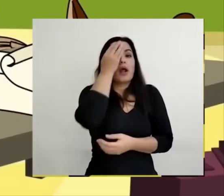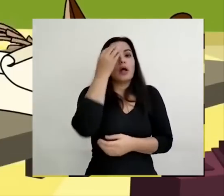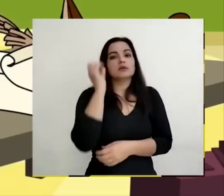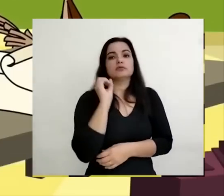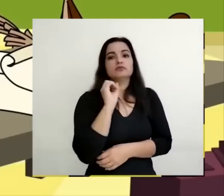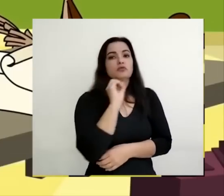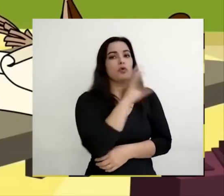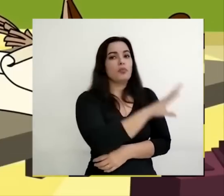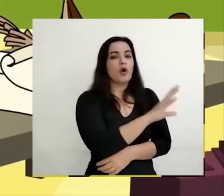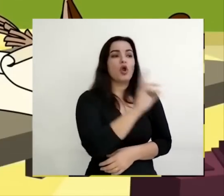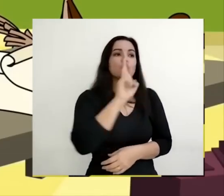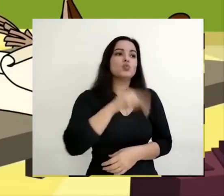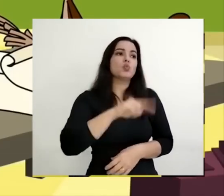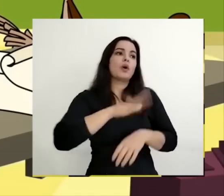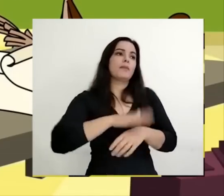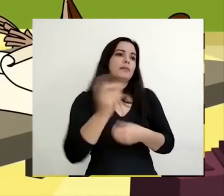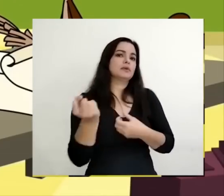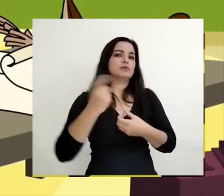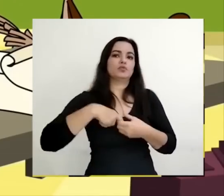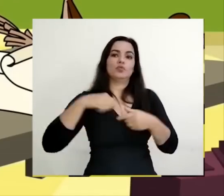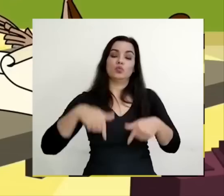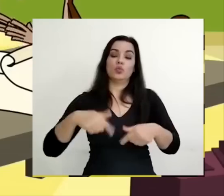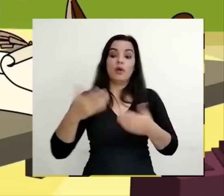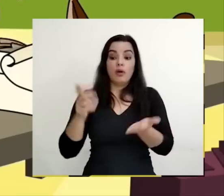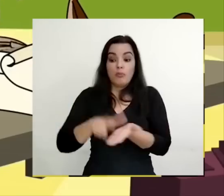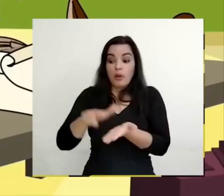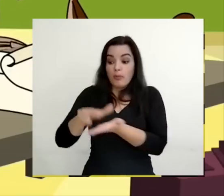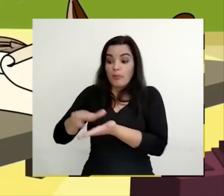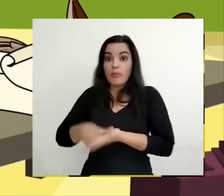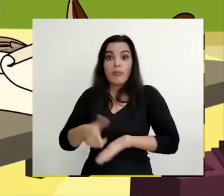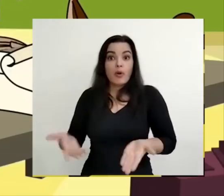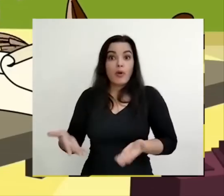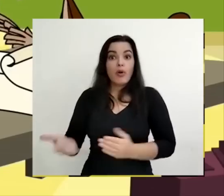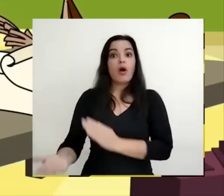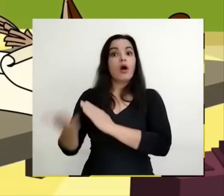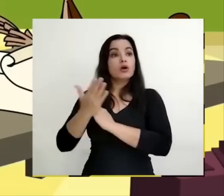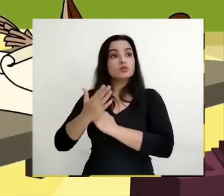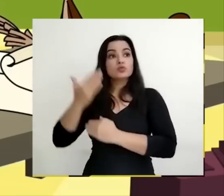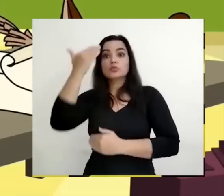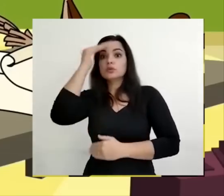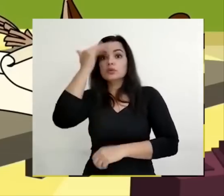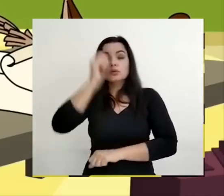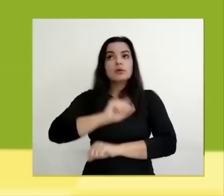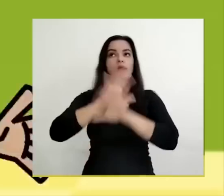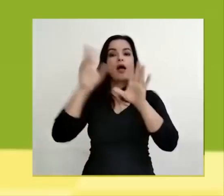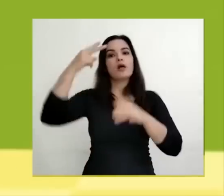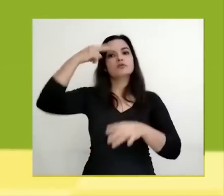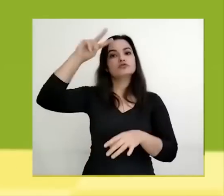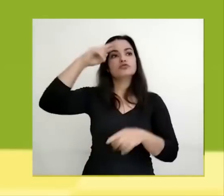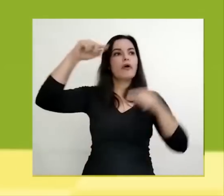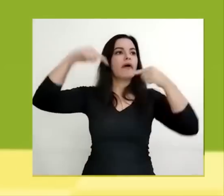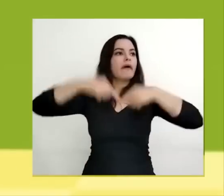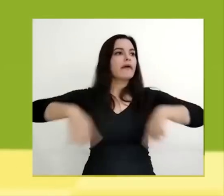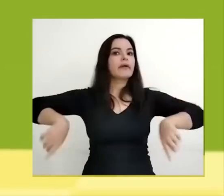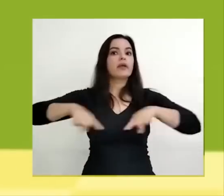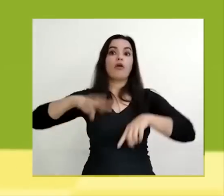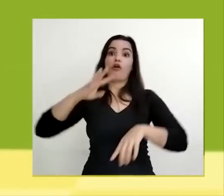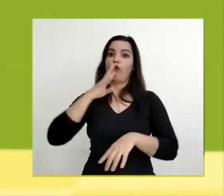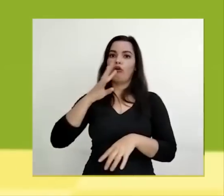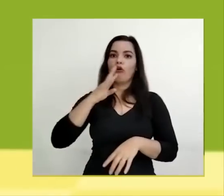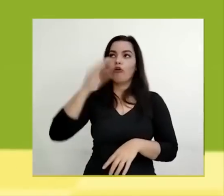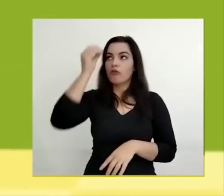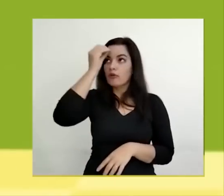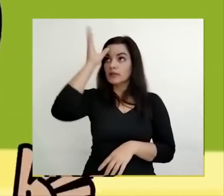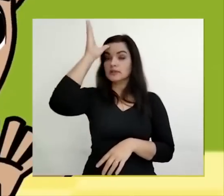gente a conhecer melhor a nossa história. E o conhecimento vale mais que milhares de moedas de ouro. Nossa, vovô, é